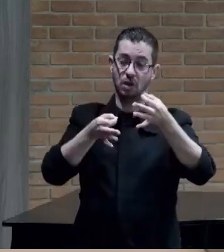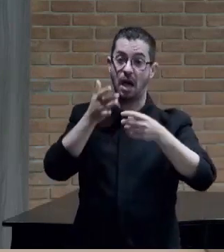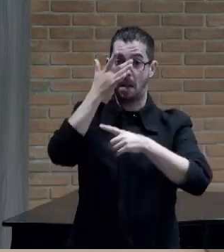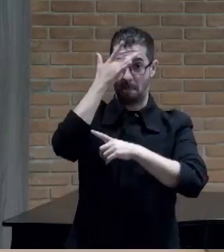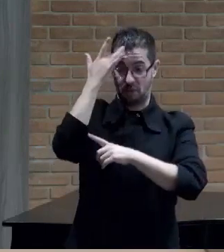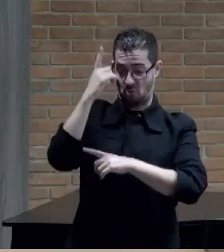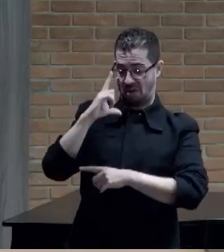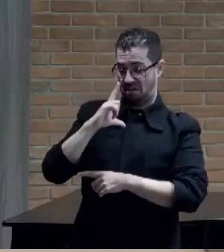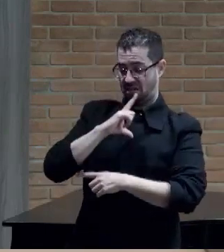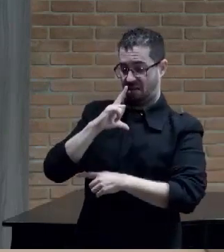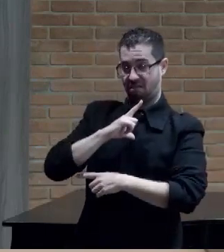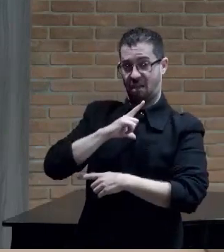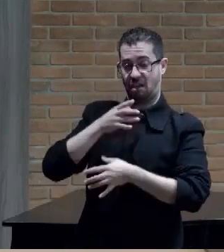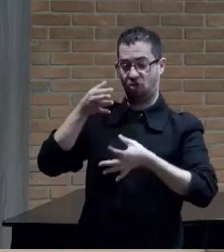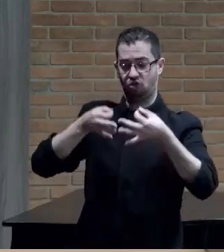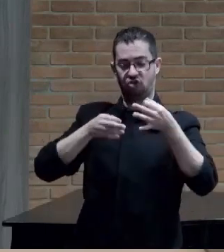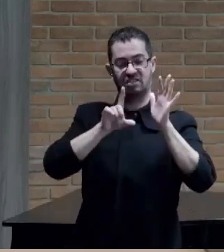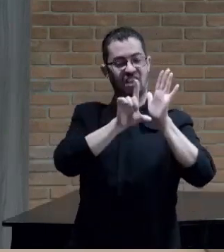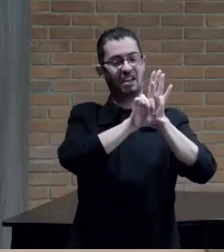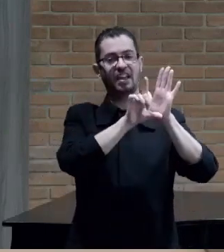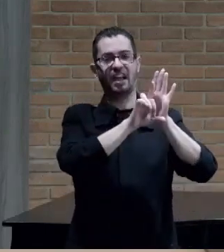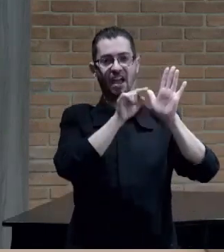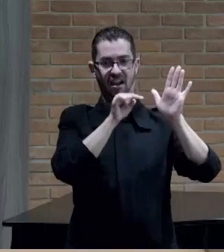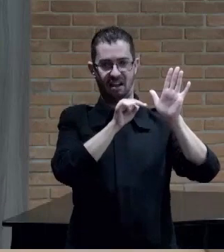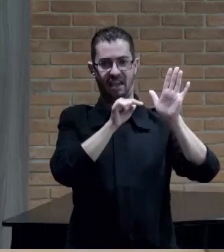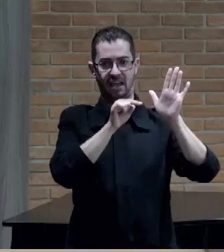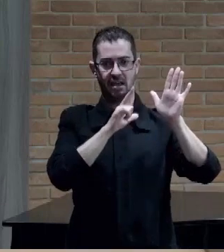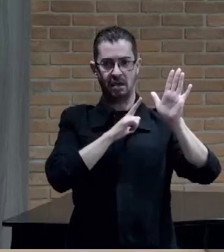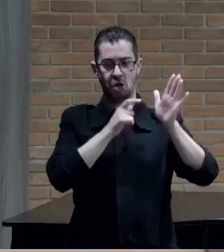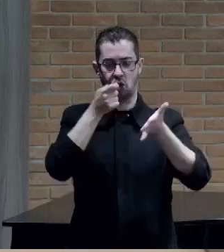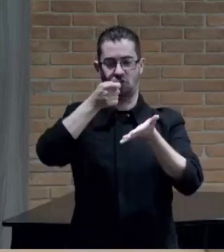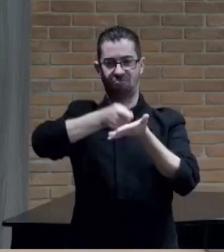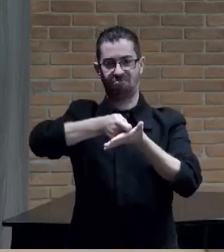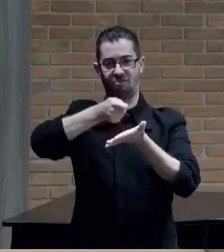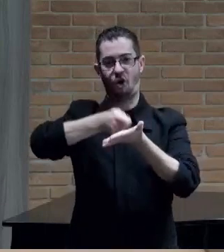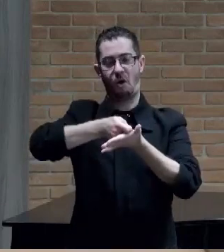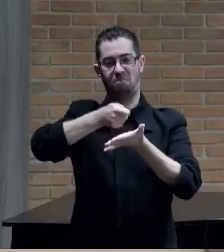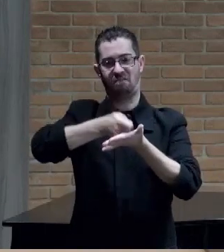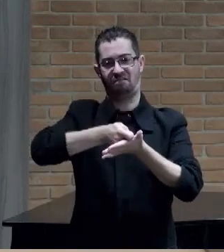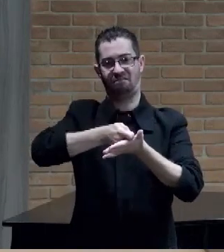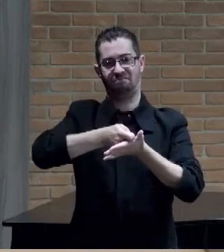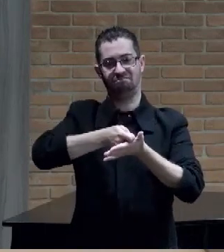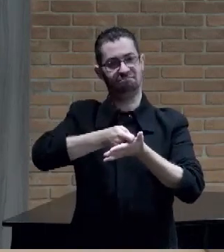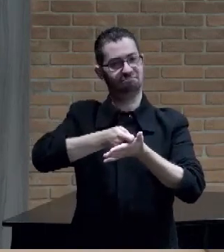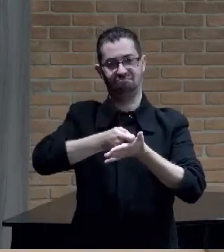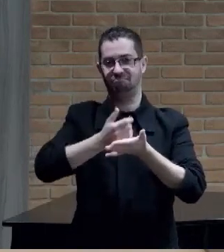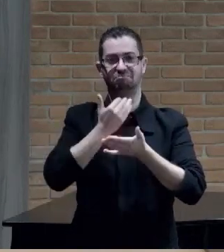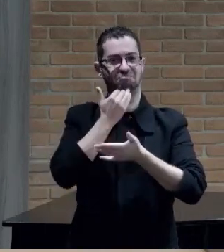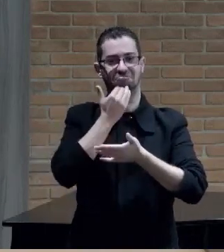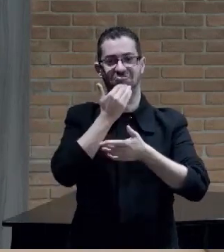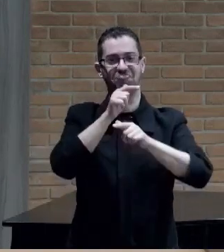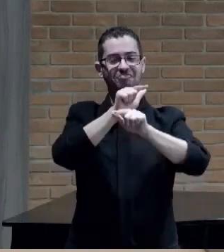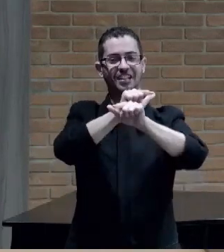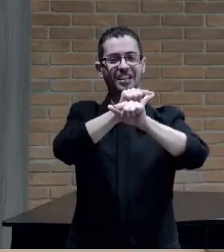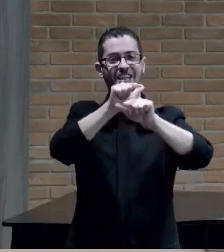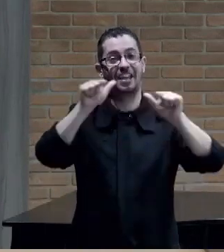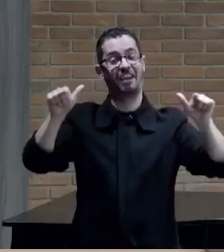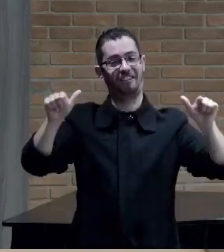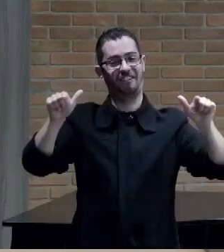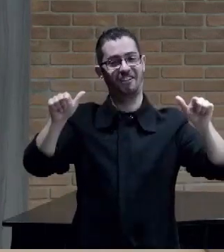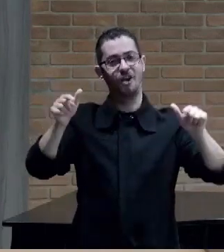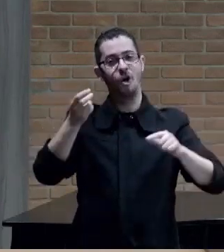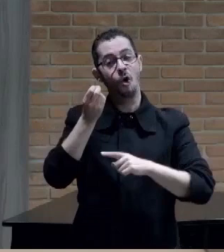requer. Quem possui a justiça que a lei requer? Ninguém. Ou os que são